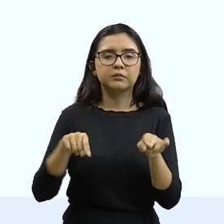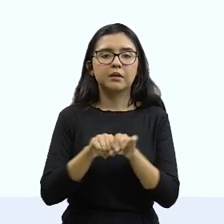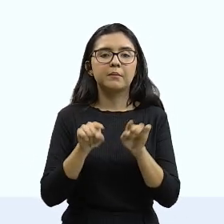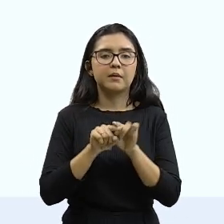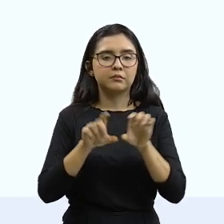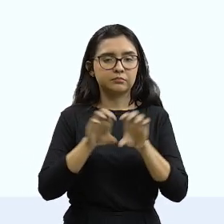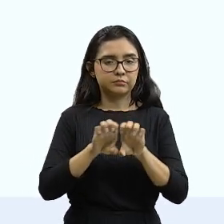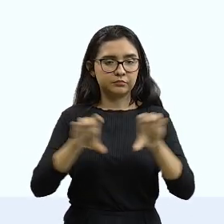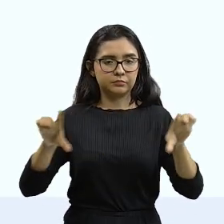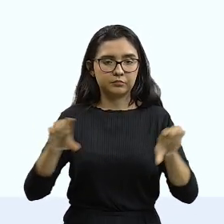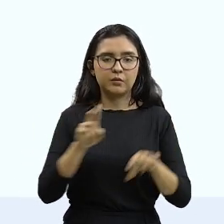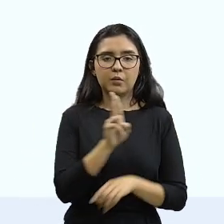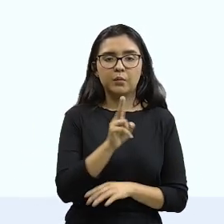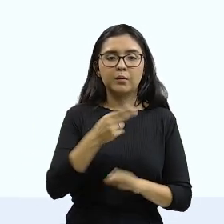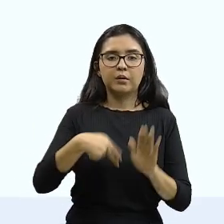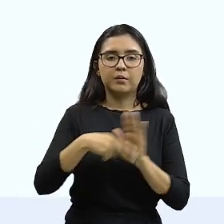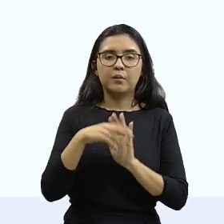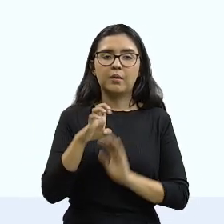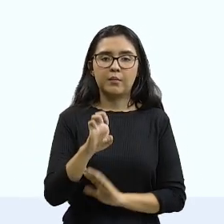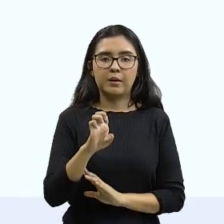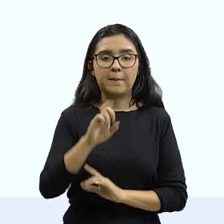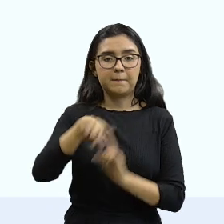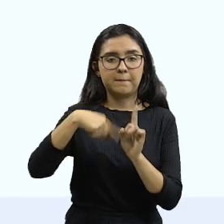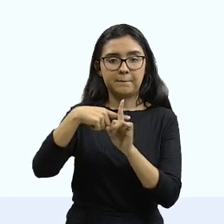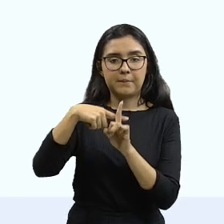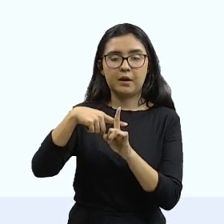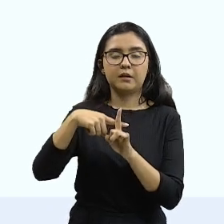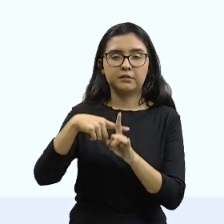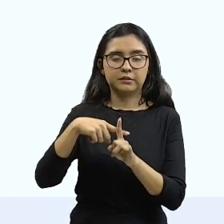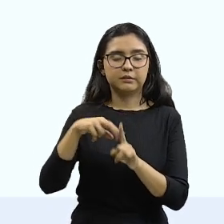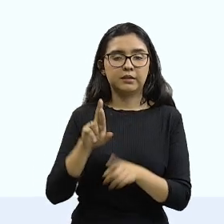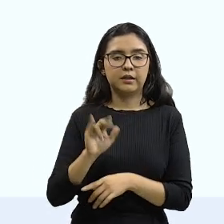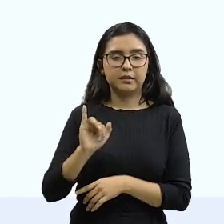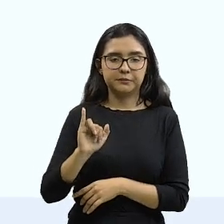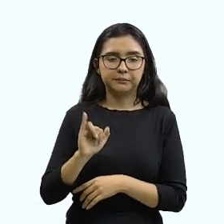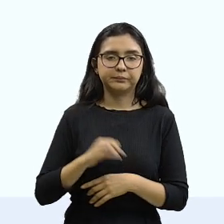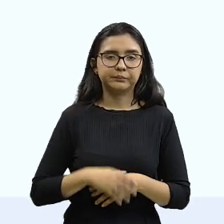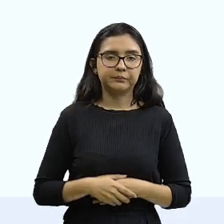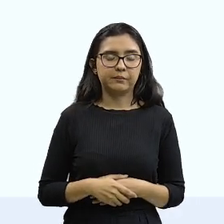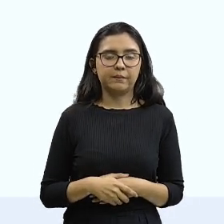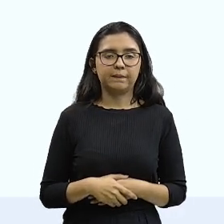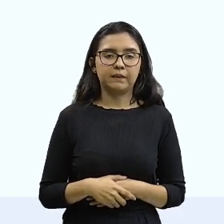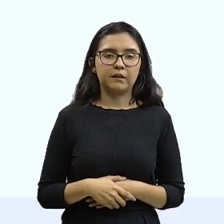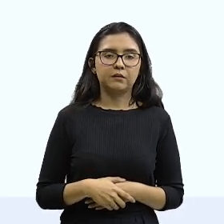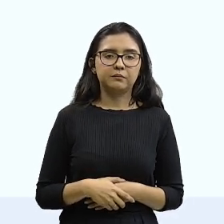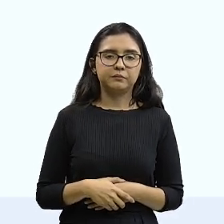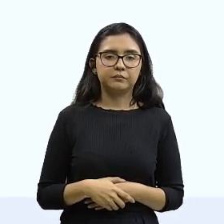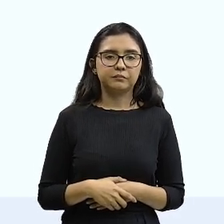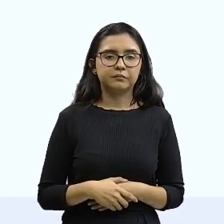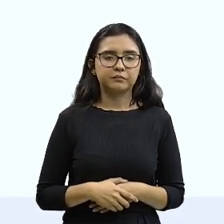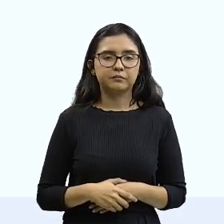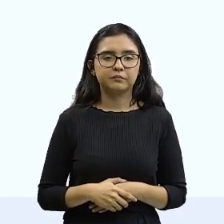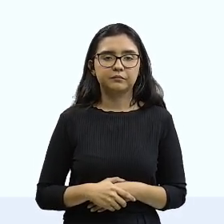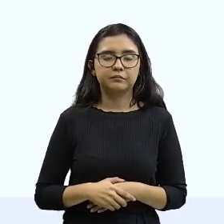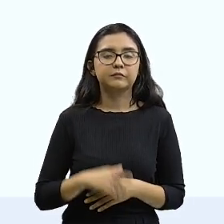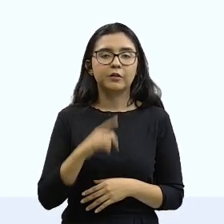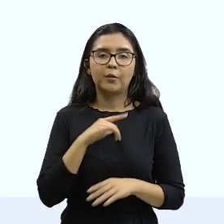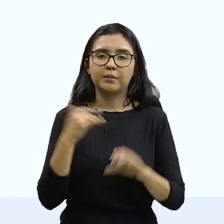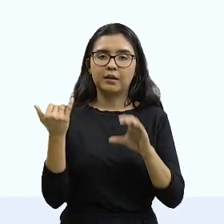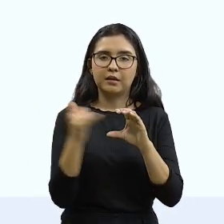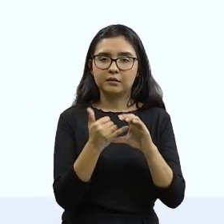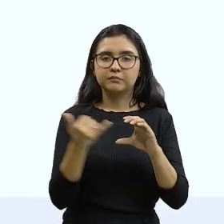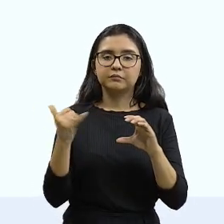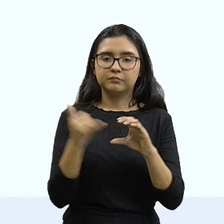Formulazinha. U igual a E mais RI. Como ele está recebendo,